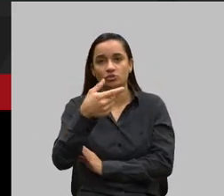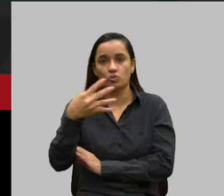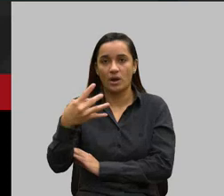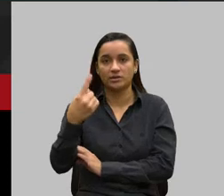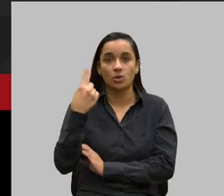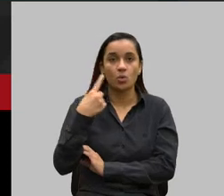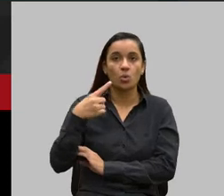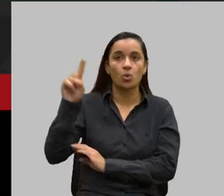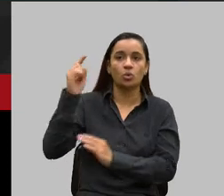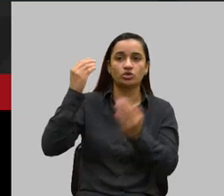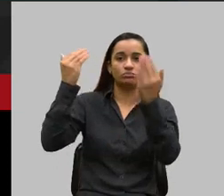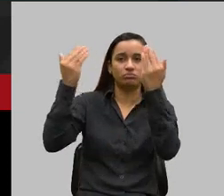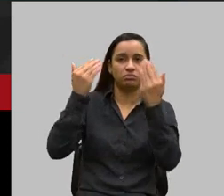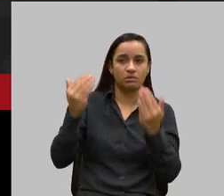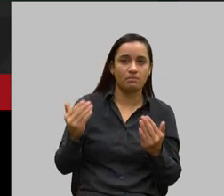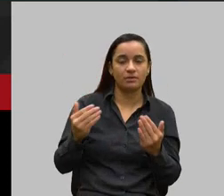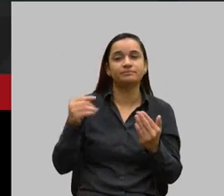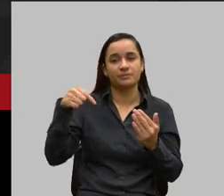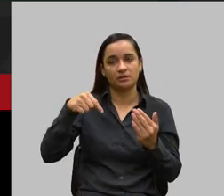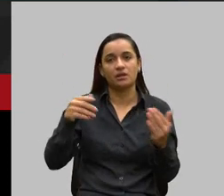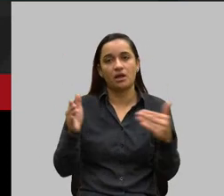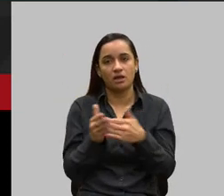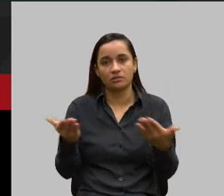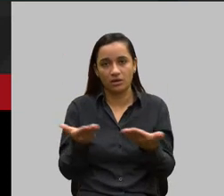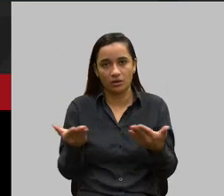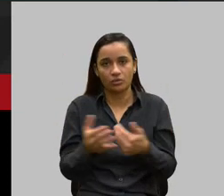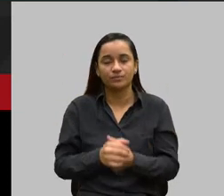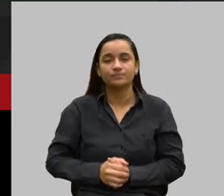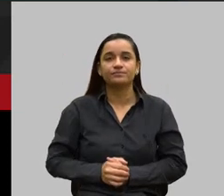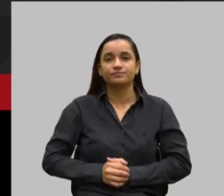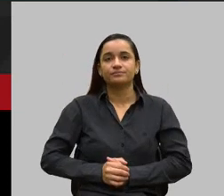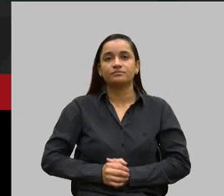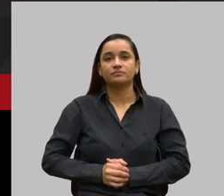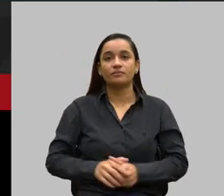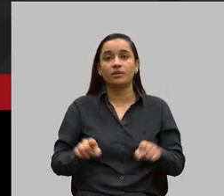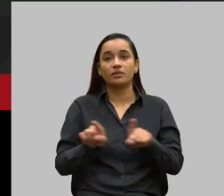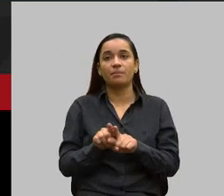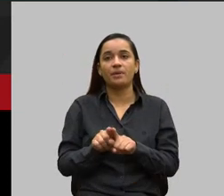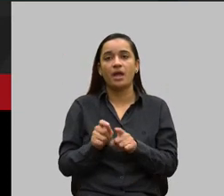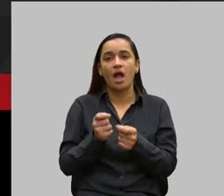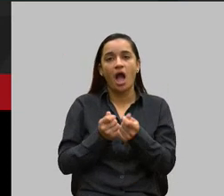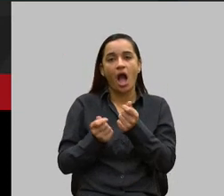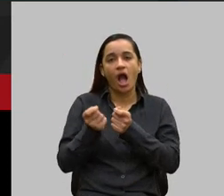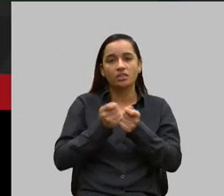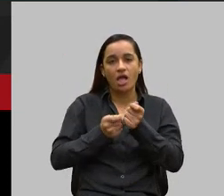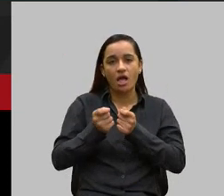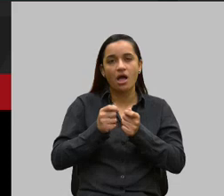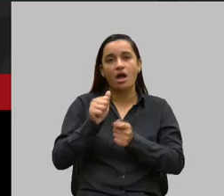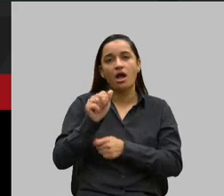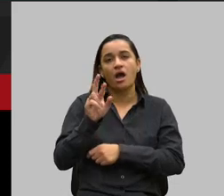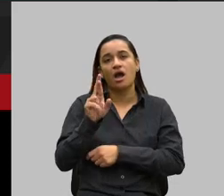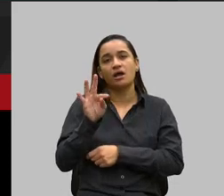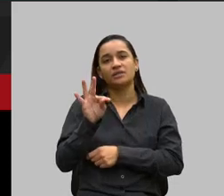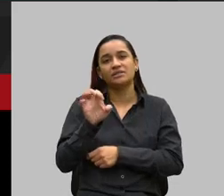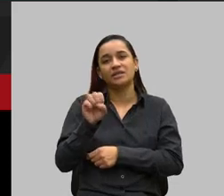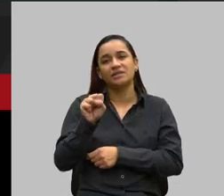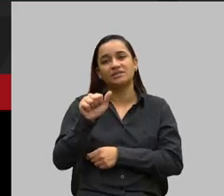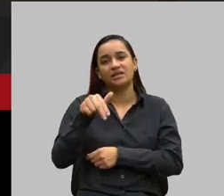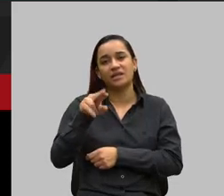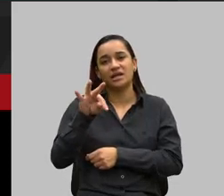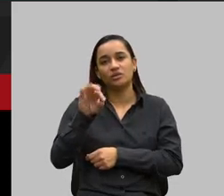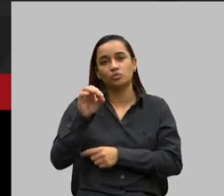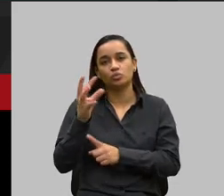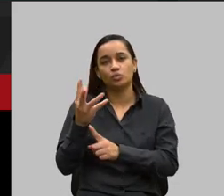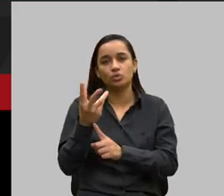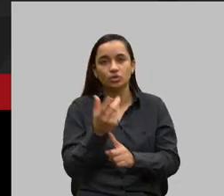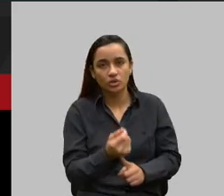Assembleia fiscaliza para cá eh o artesanato Mineiro né de um ano para cá de um